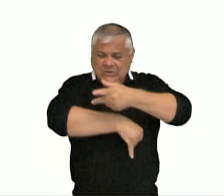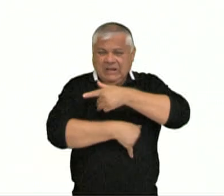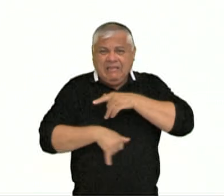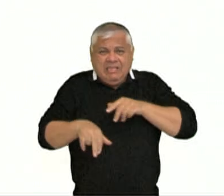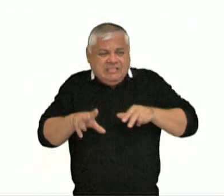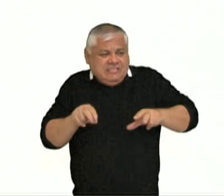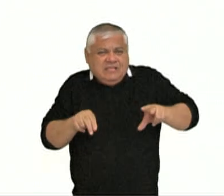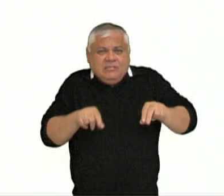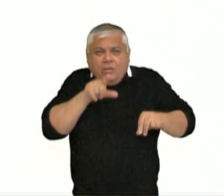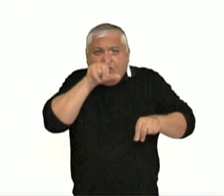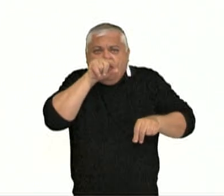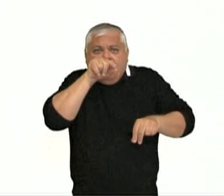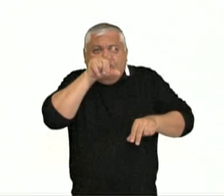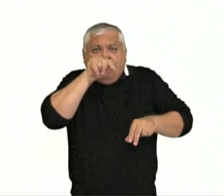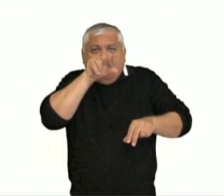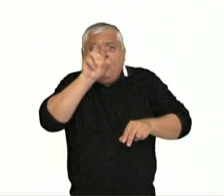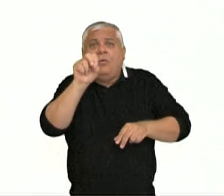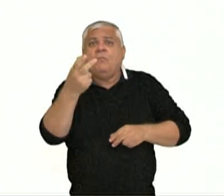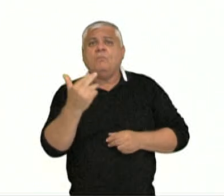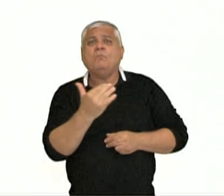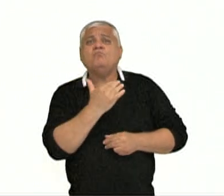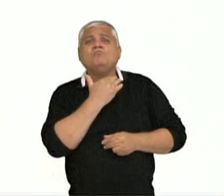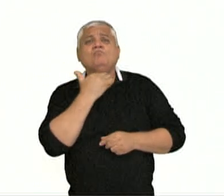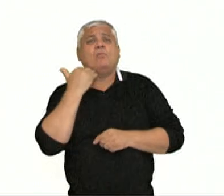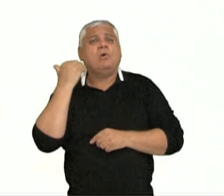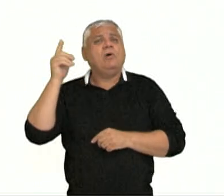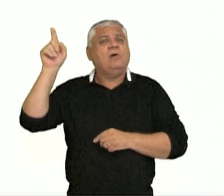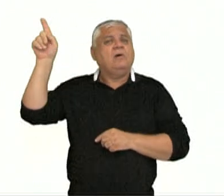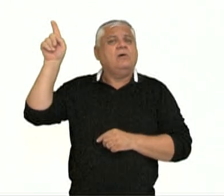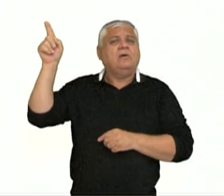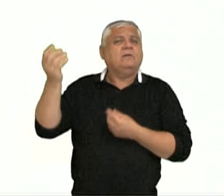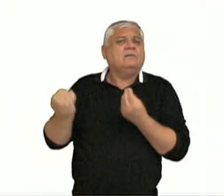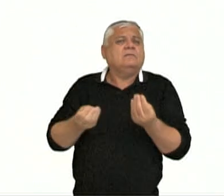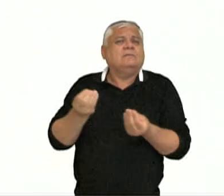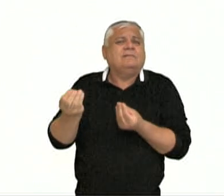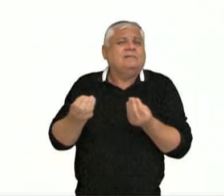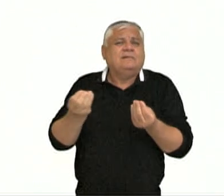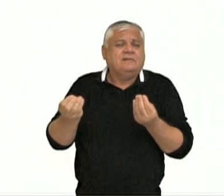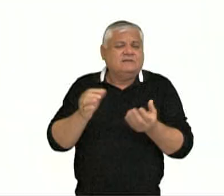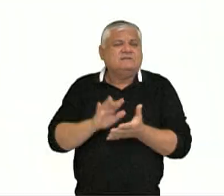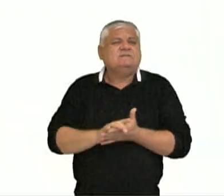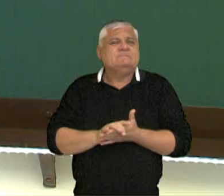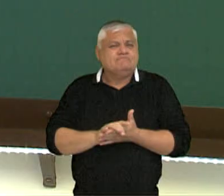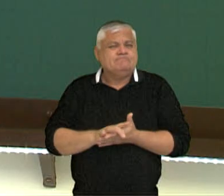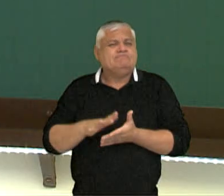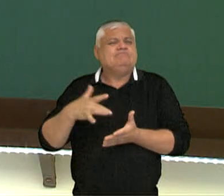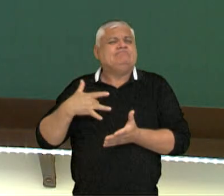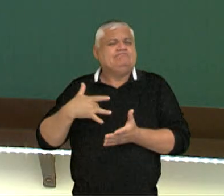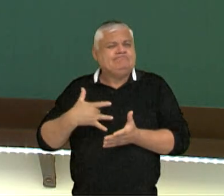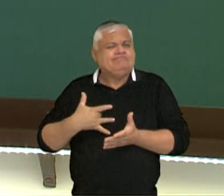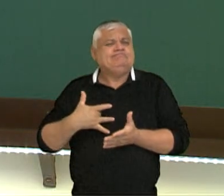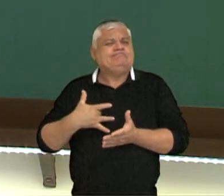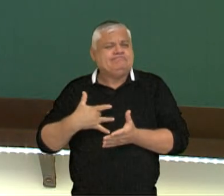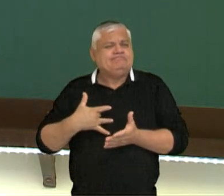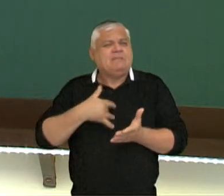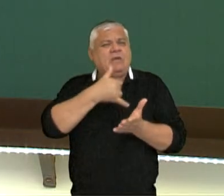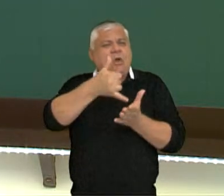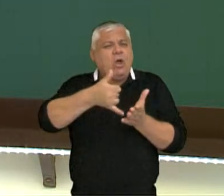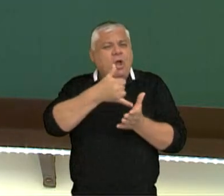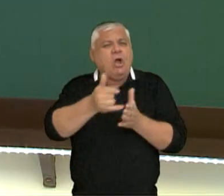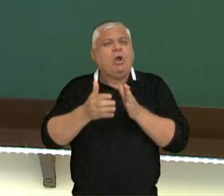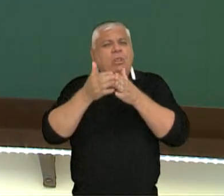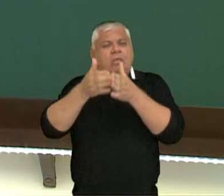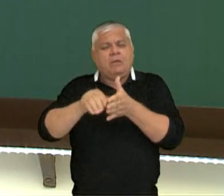Ou esse animal vai morrer por ter sido afetado por esse acidente ou por esse derramamento de petróleo?